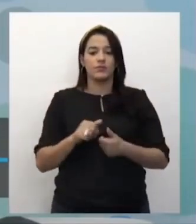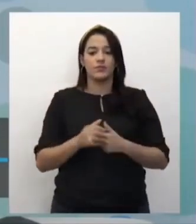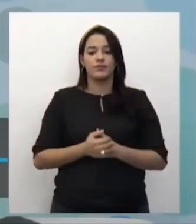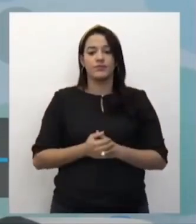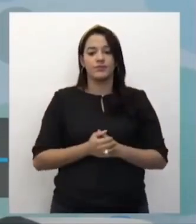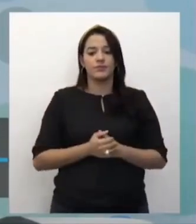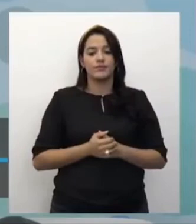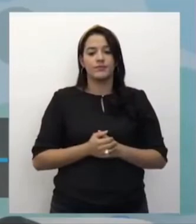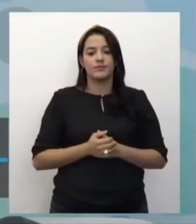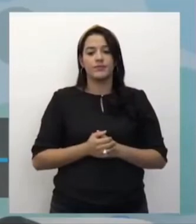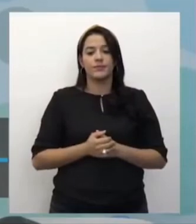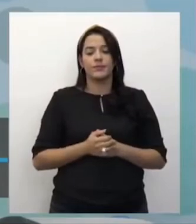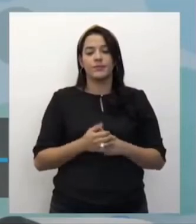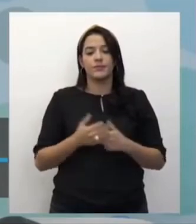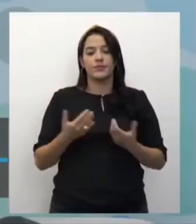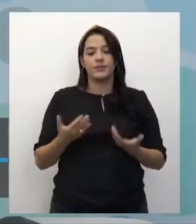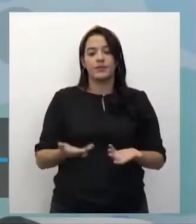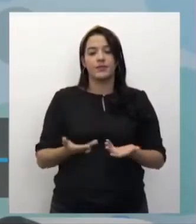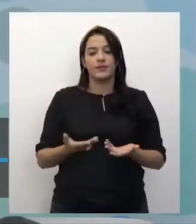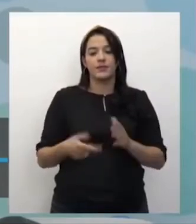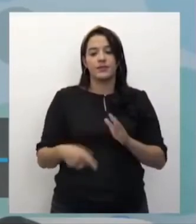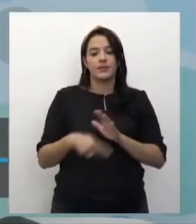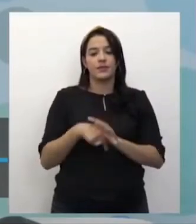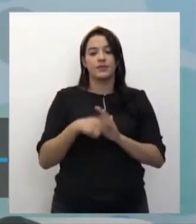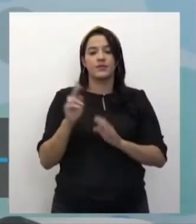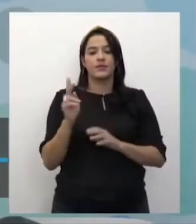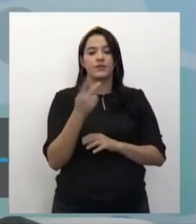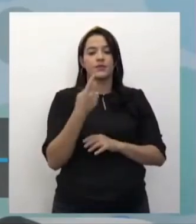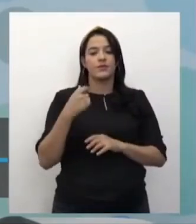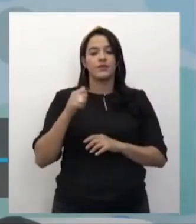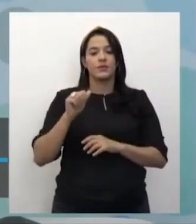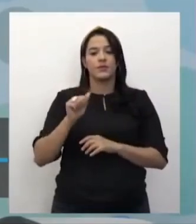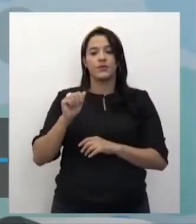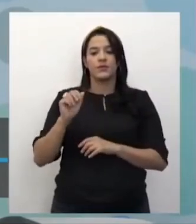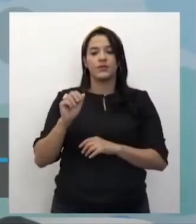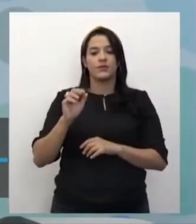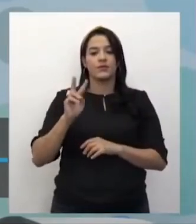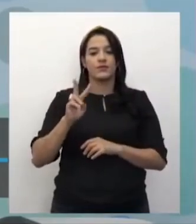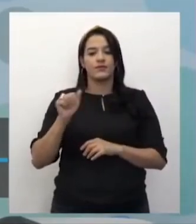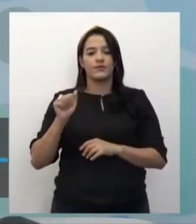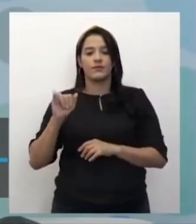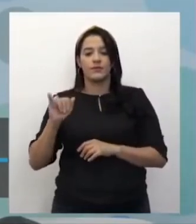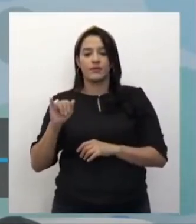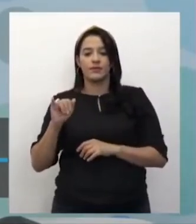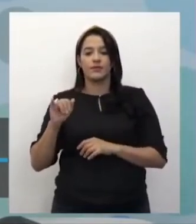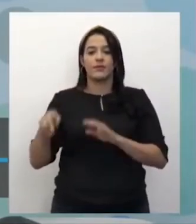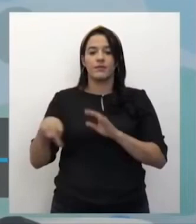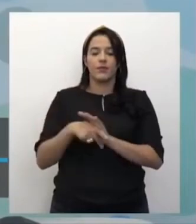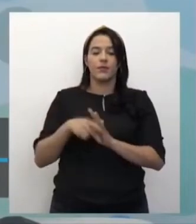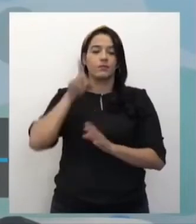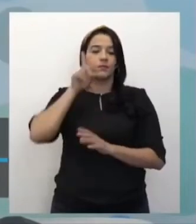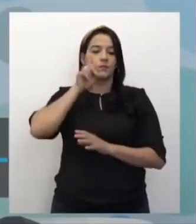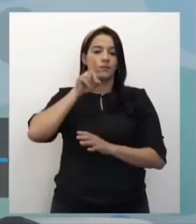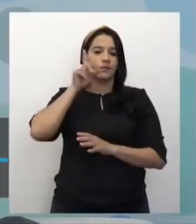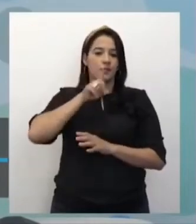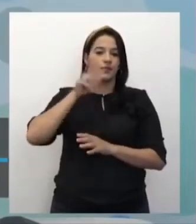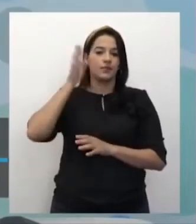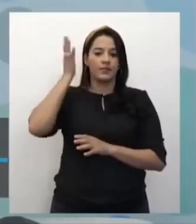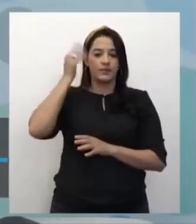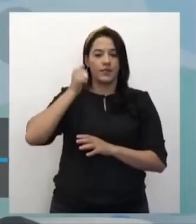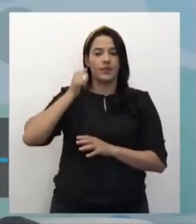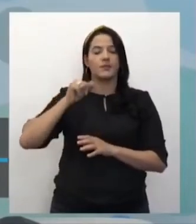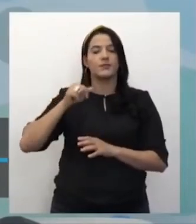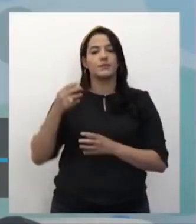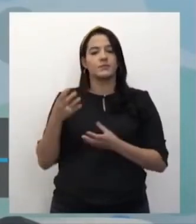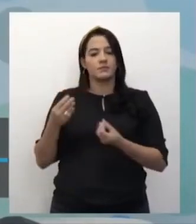E, naturalmente, né, o Havaí sendo um estado americano, os Estados Unidos é um país que sabe muito bem